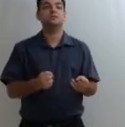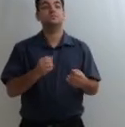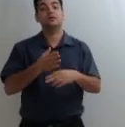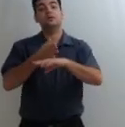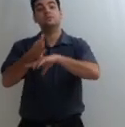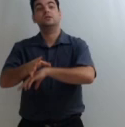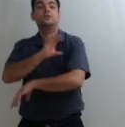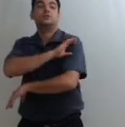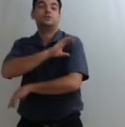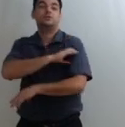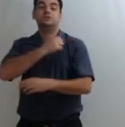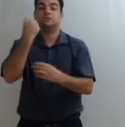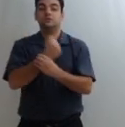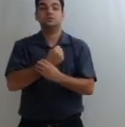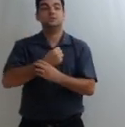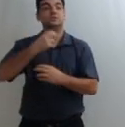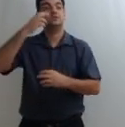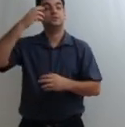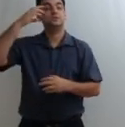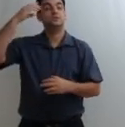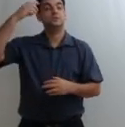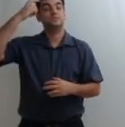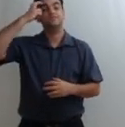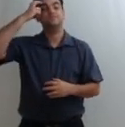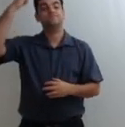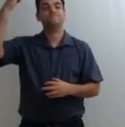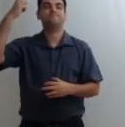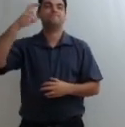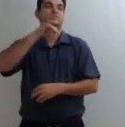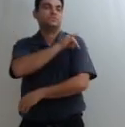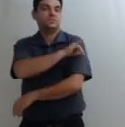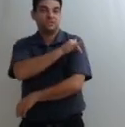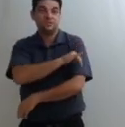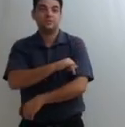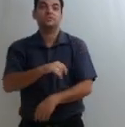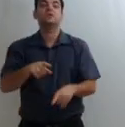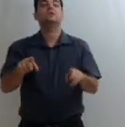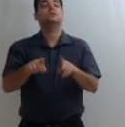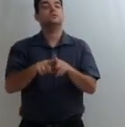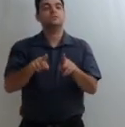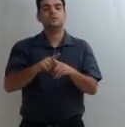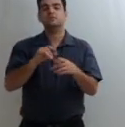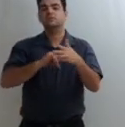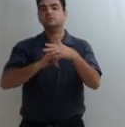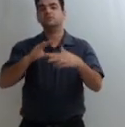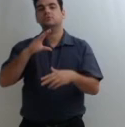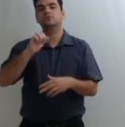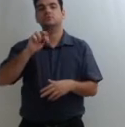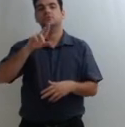de Segurança e Inteligência do Ministério Público do Rio de Janeiro e ao Instituto Carlos Éboli para